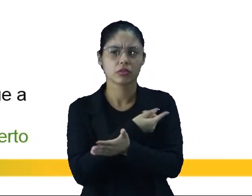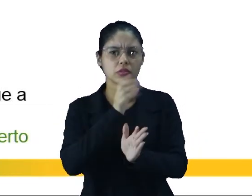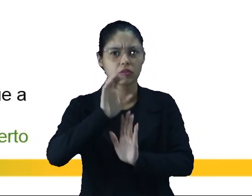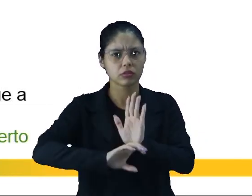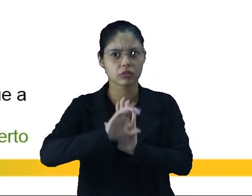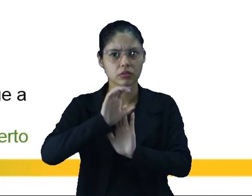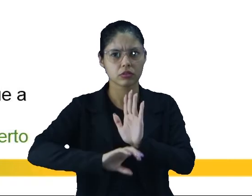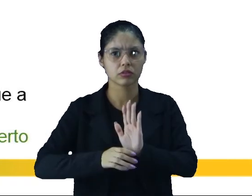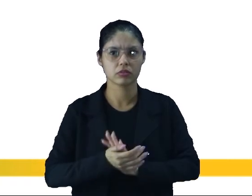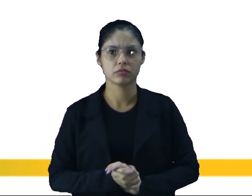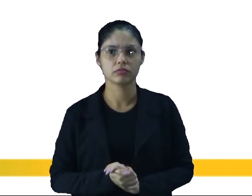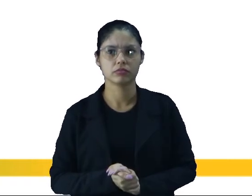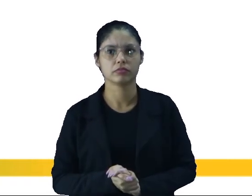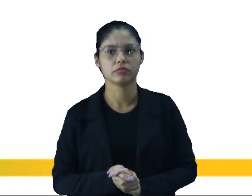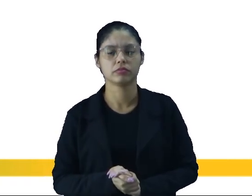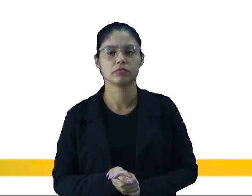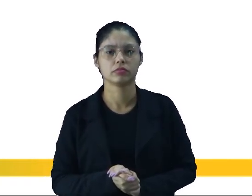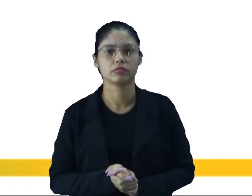conteúdo.